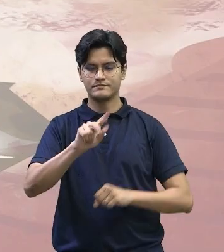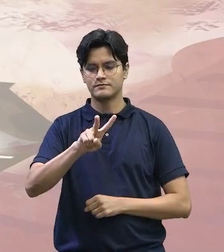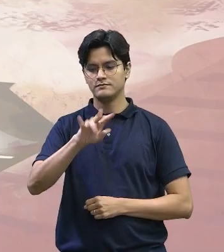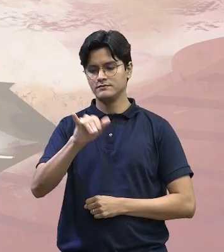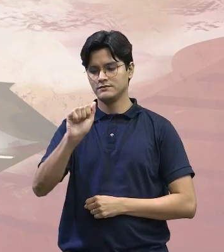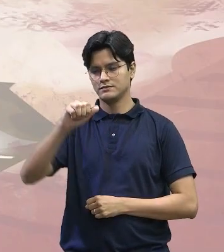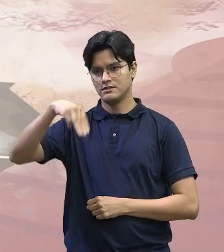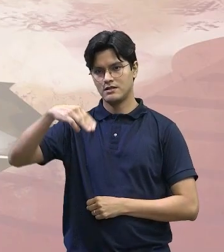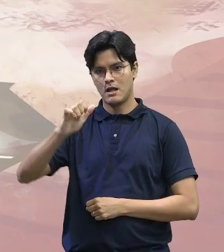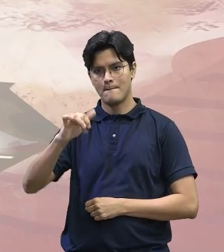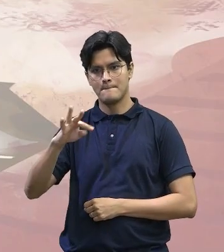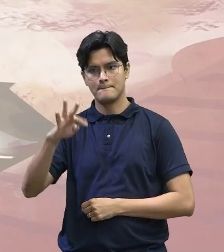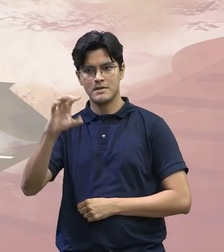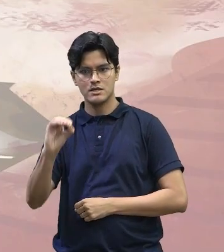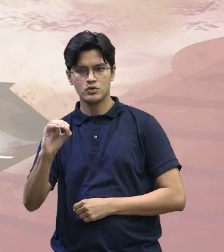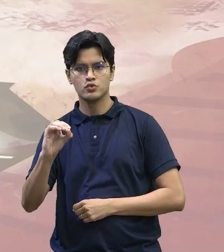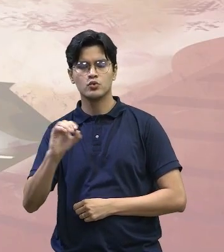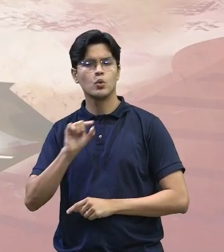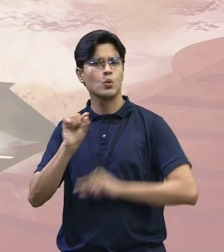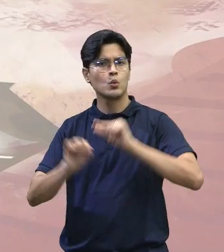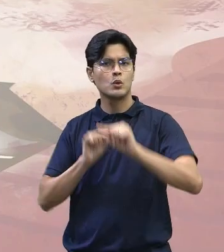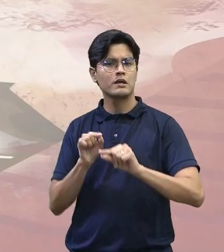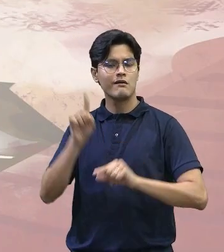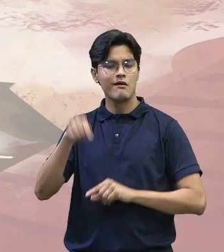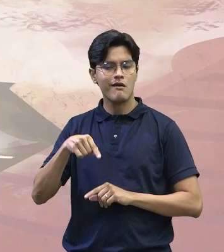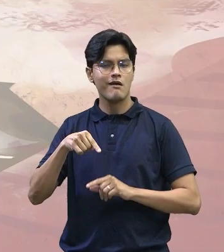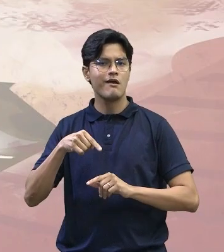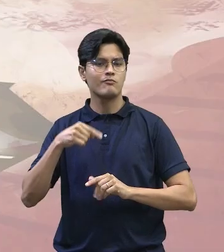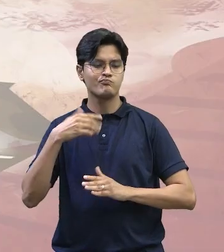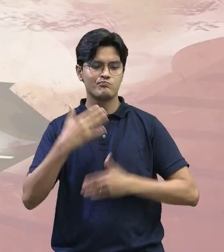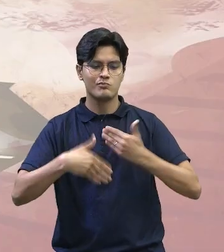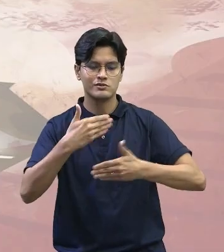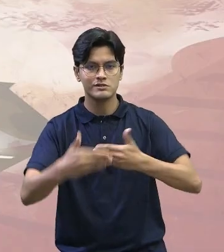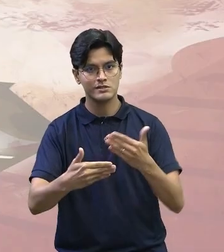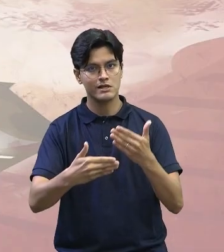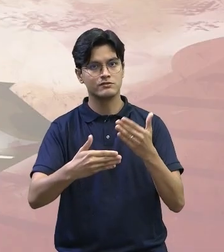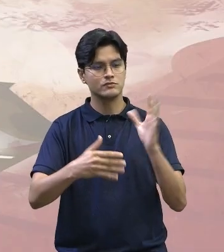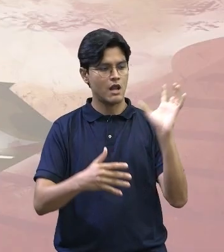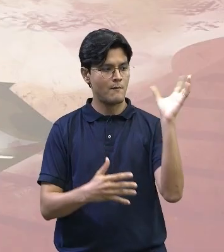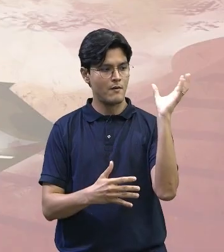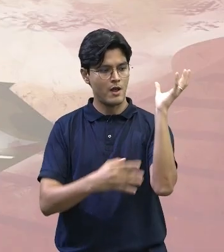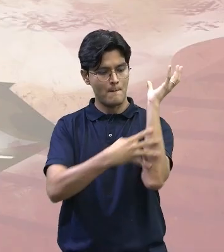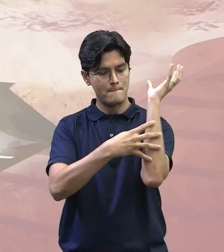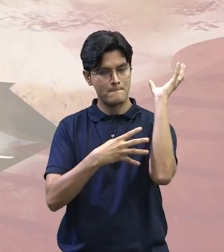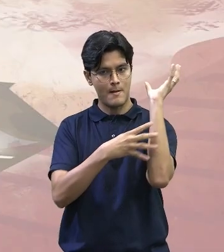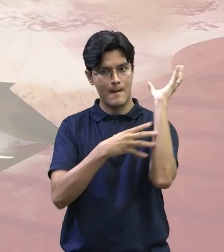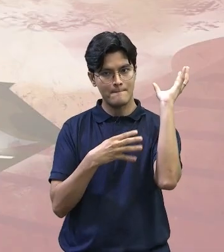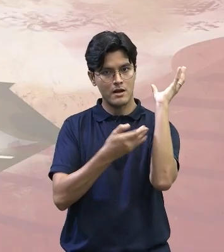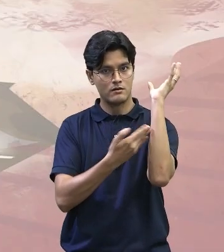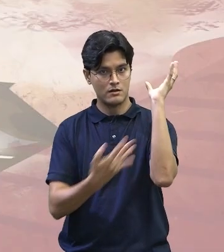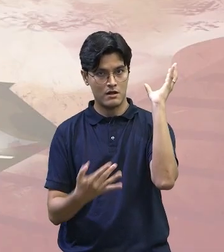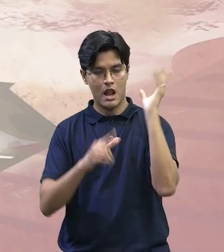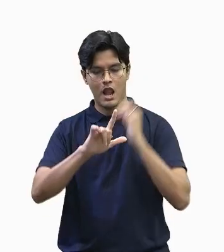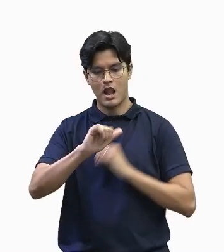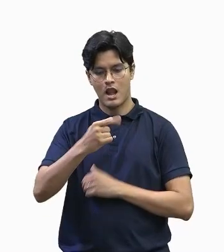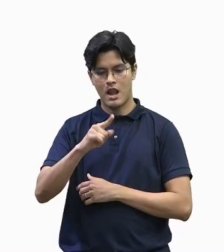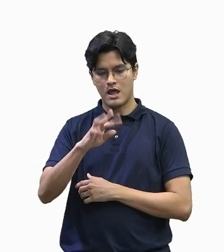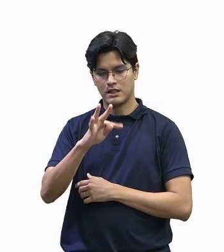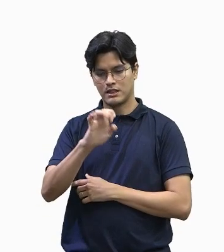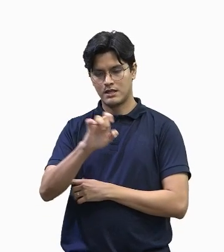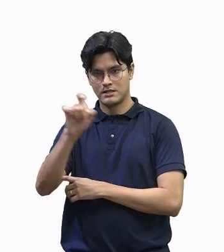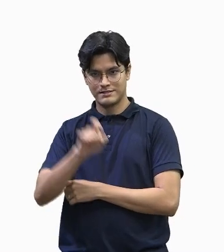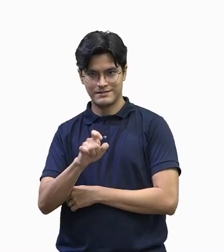sistema ali que envolvia a extração do látex, a gente vai abordar um pouquinho mais aprofundado agora. Vamos ao texto, vamos lá,